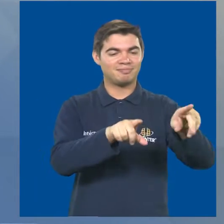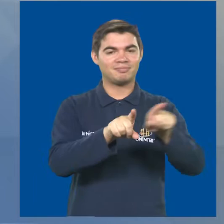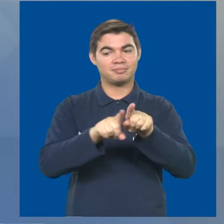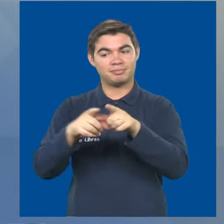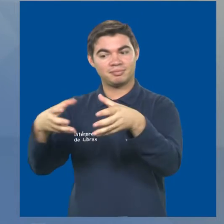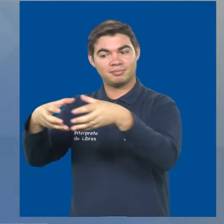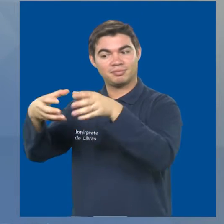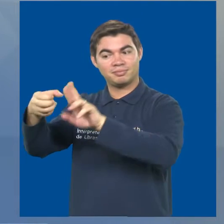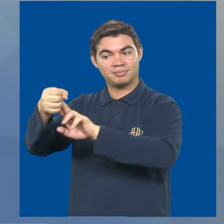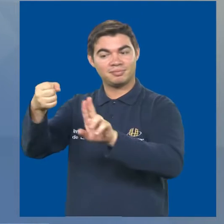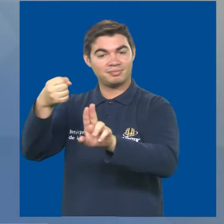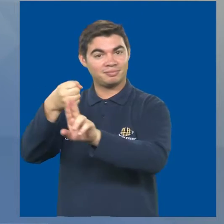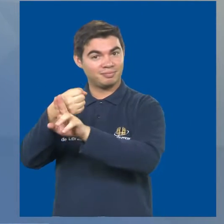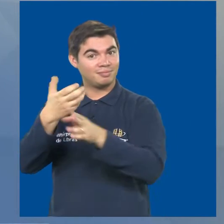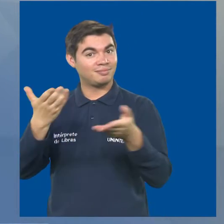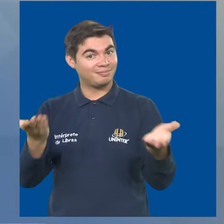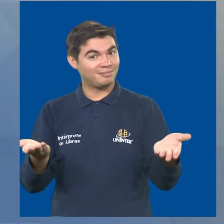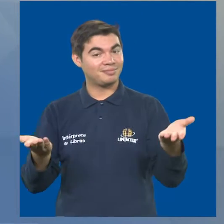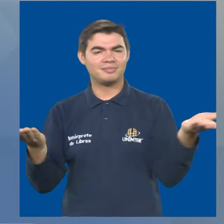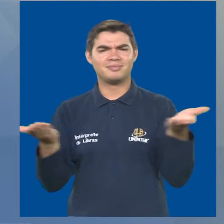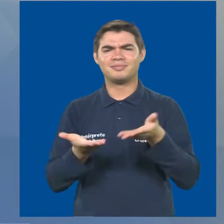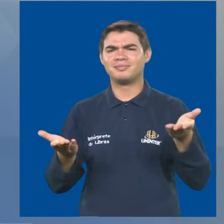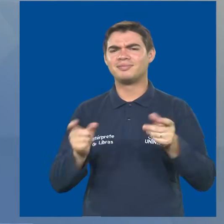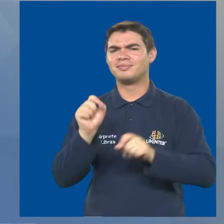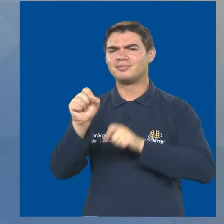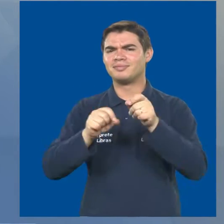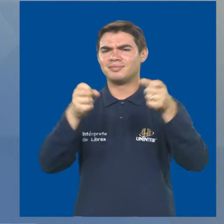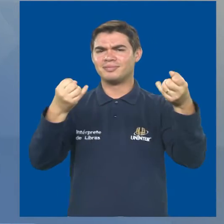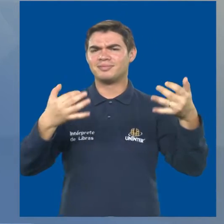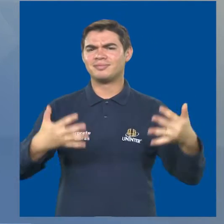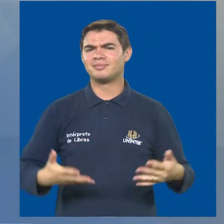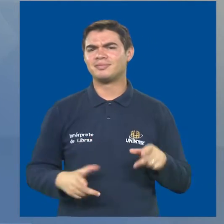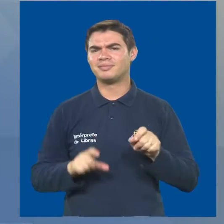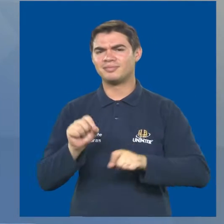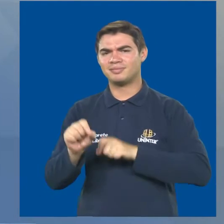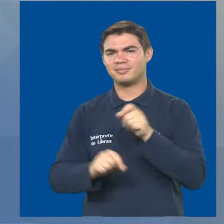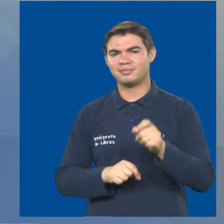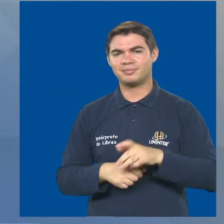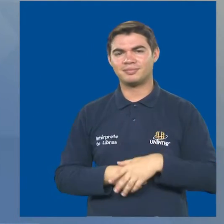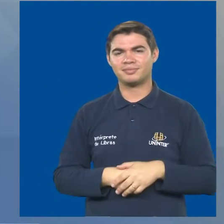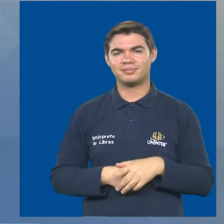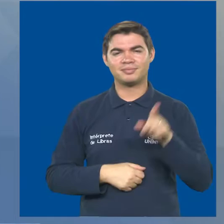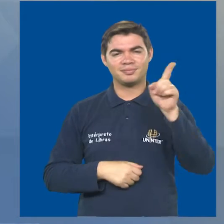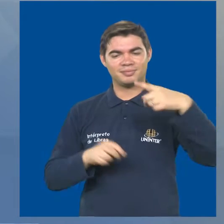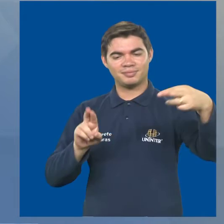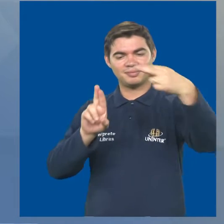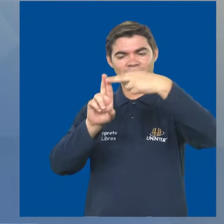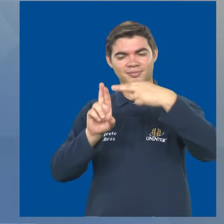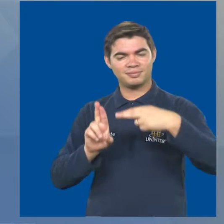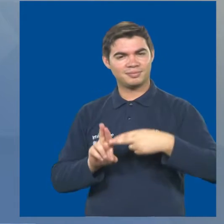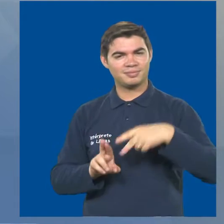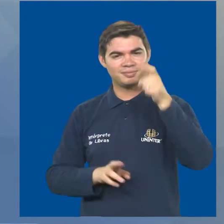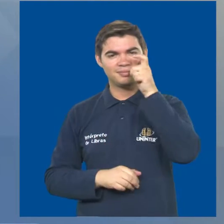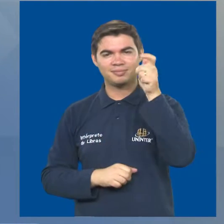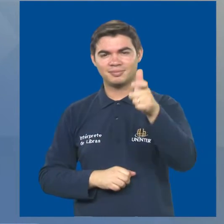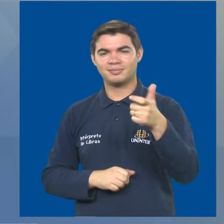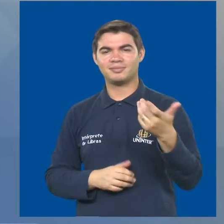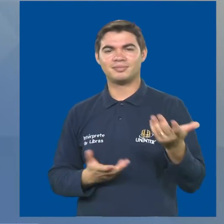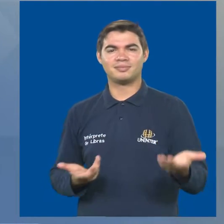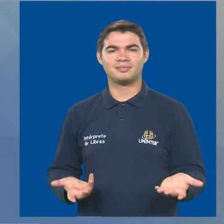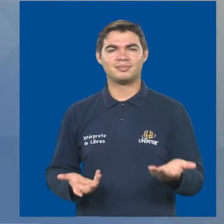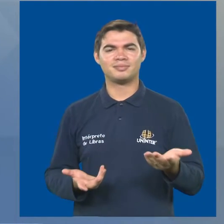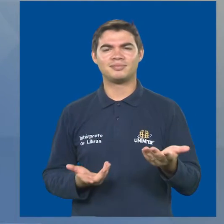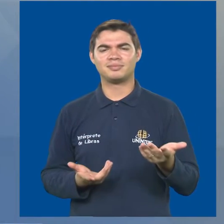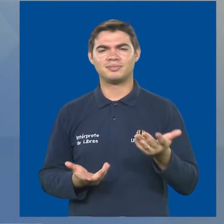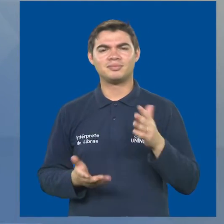inter e hoje eu tô aqui pra trazer pra vocês uma referência interessante cima que está